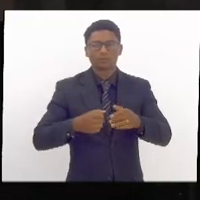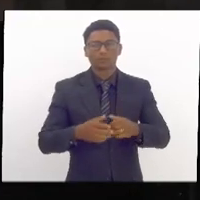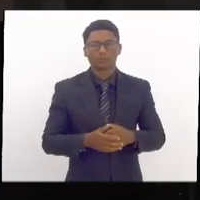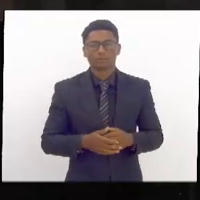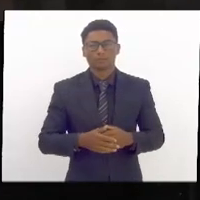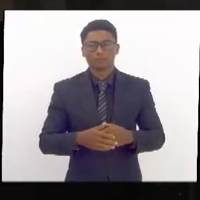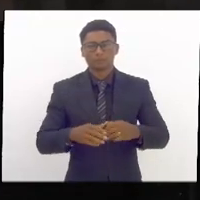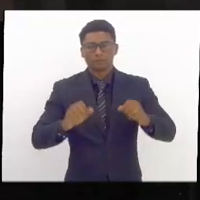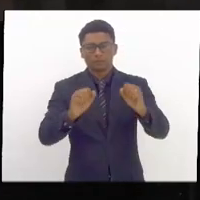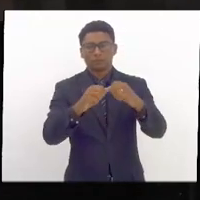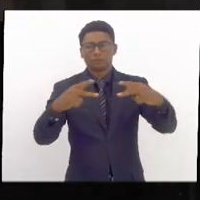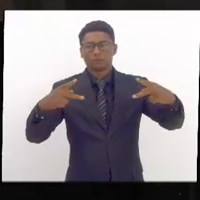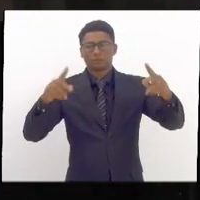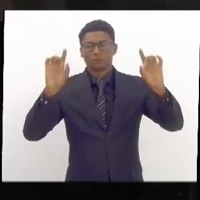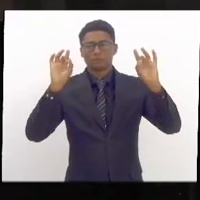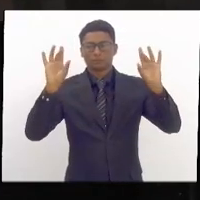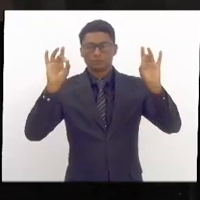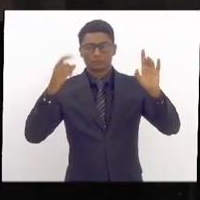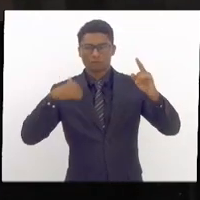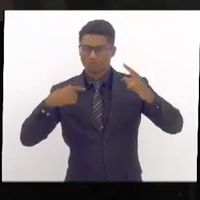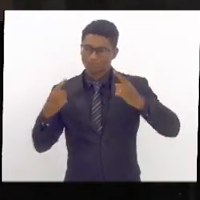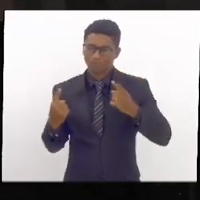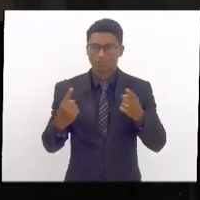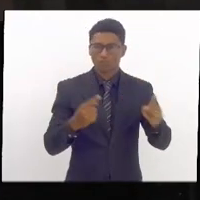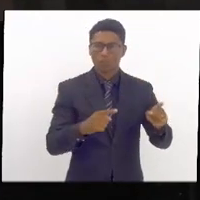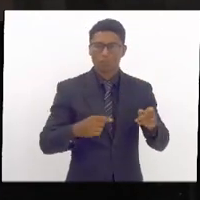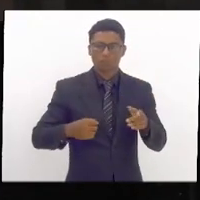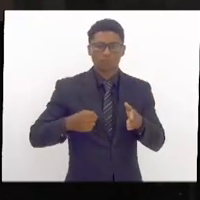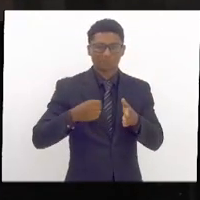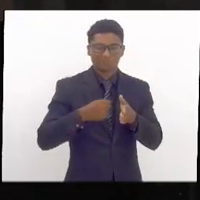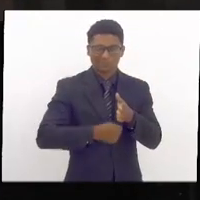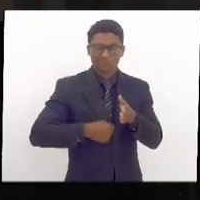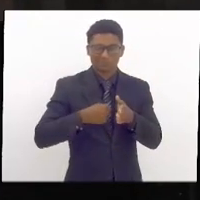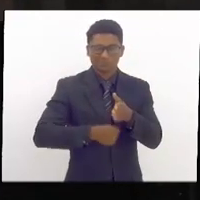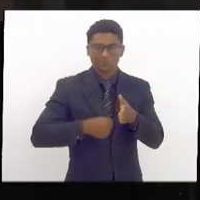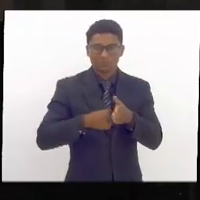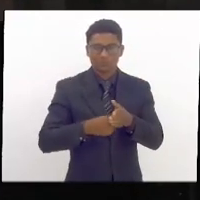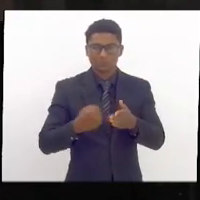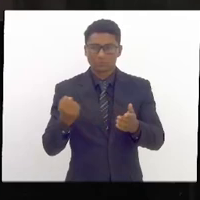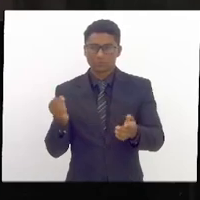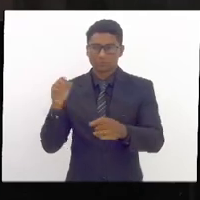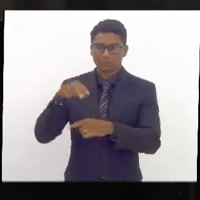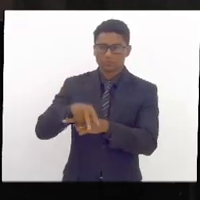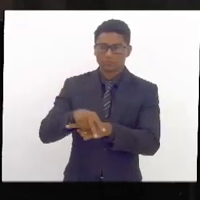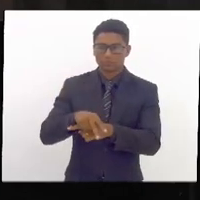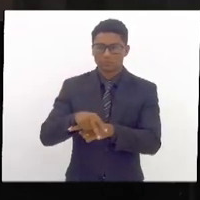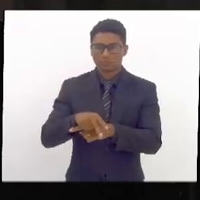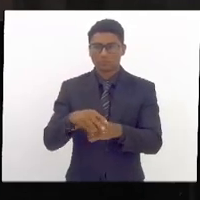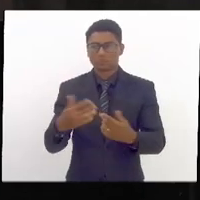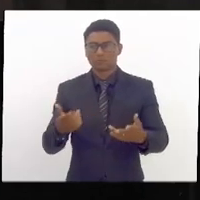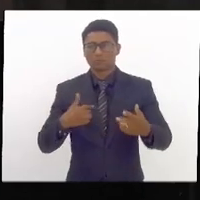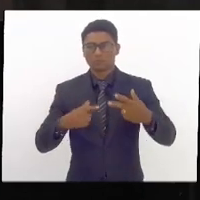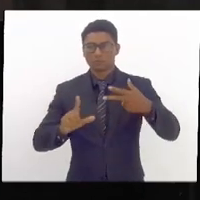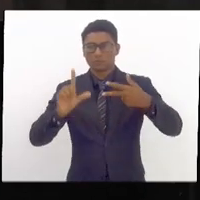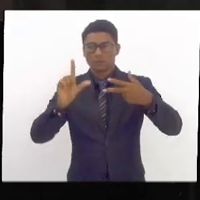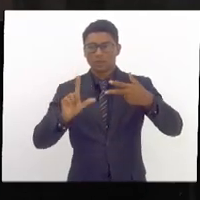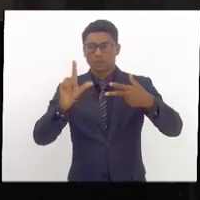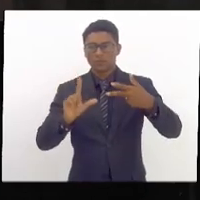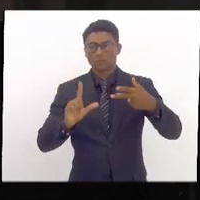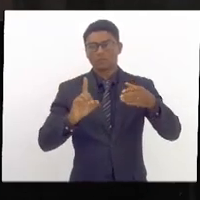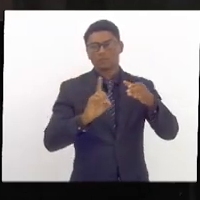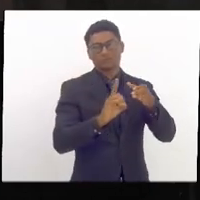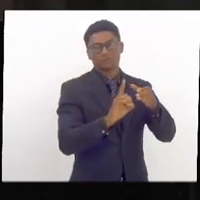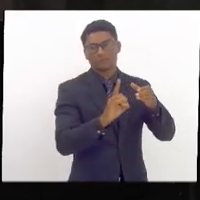a aposentadoria privilegiada e estou saindo do legislativo com o mesmo tipo